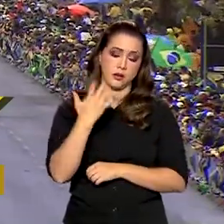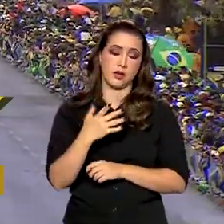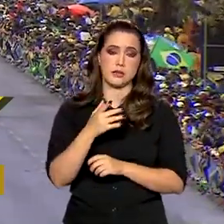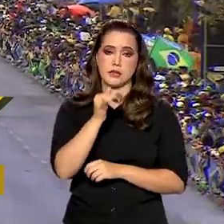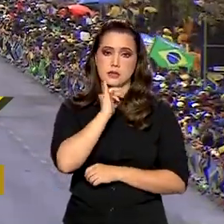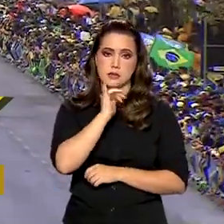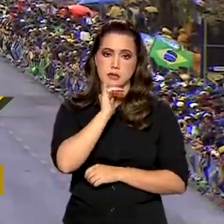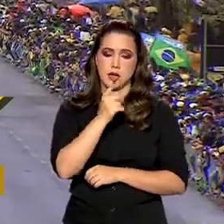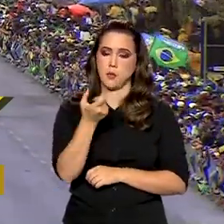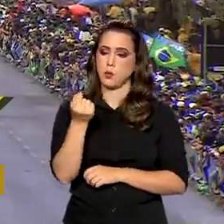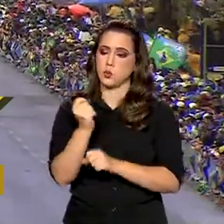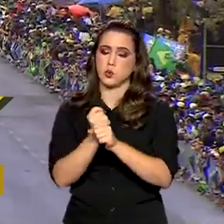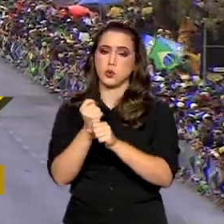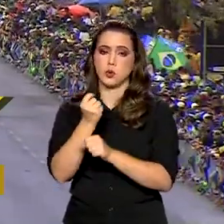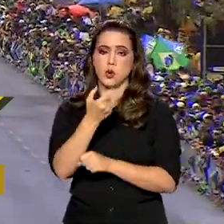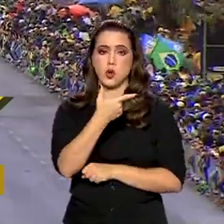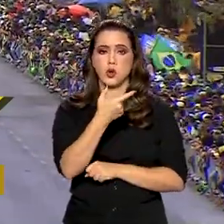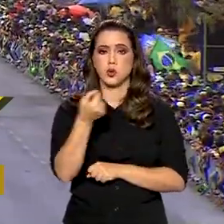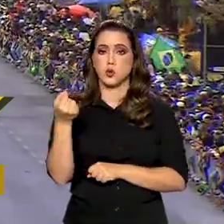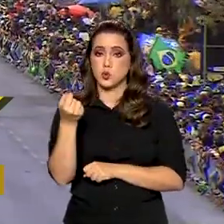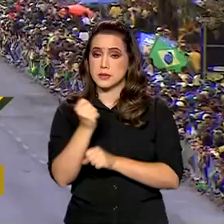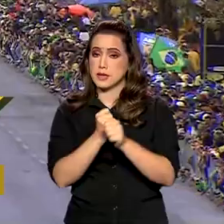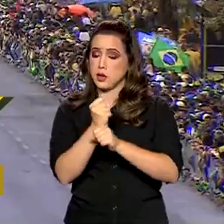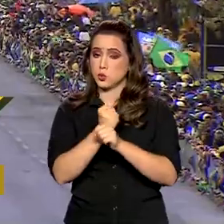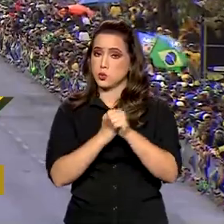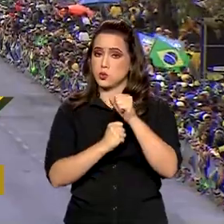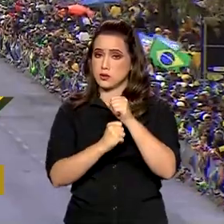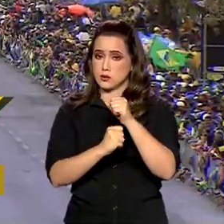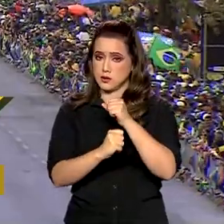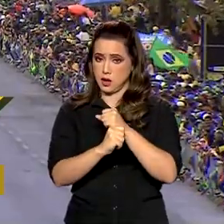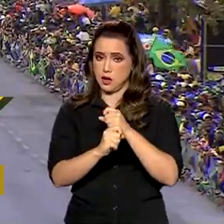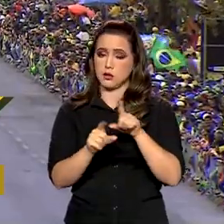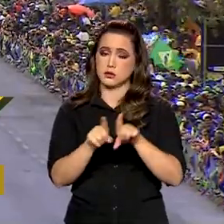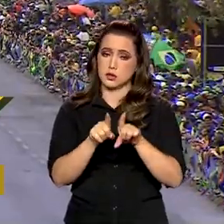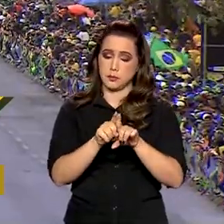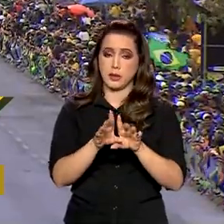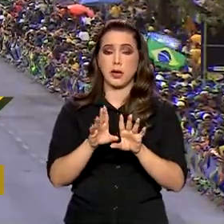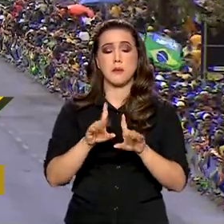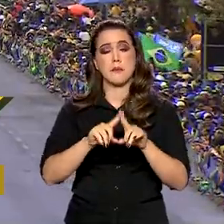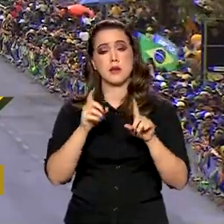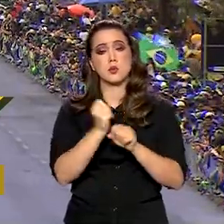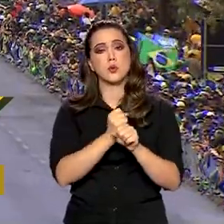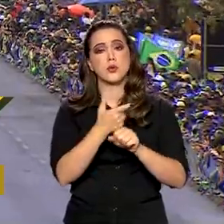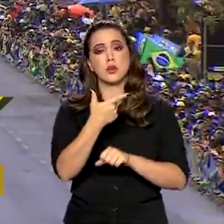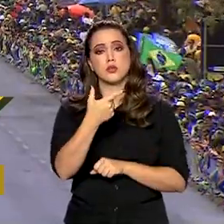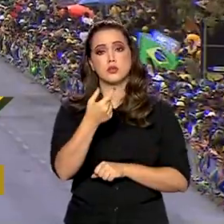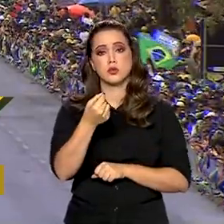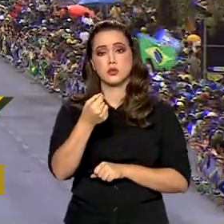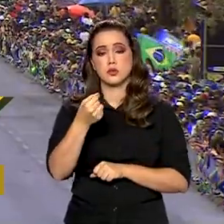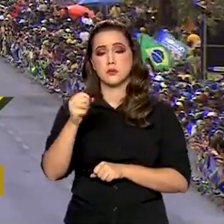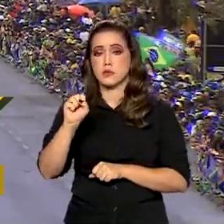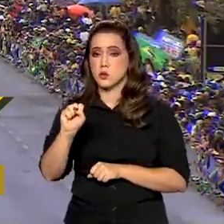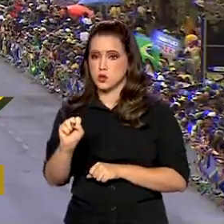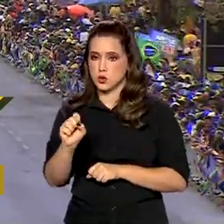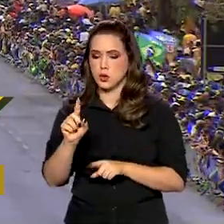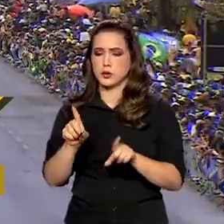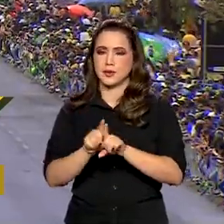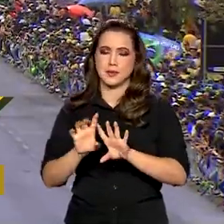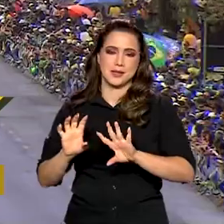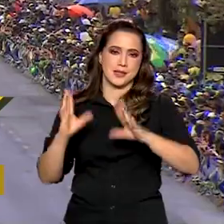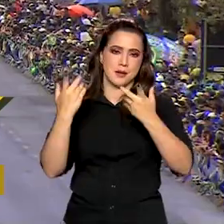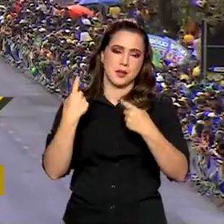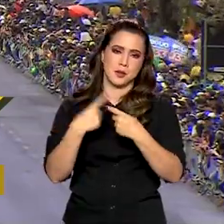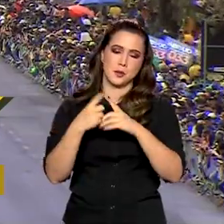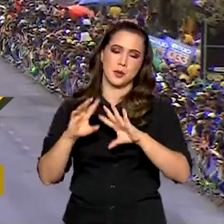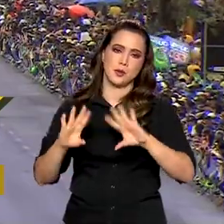dos 200 anos da chegada da família real no Brasil também, teve essa mesma parada naval. Então, nesse